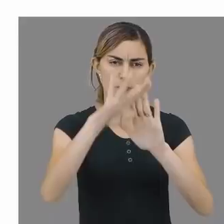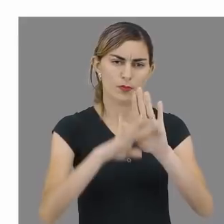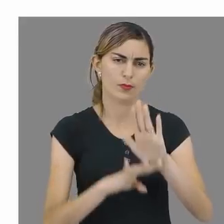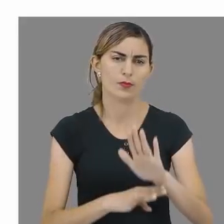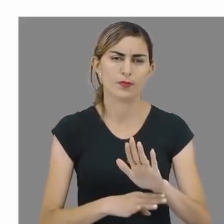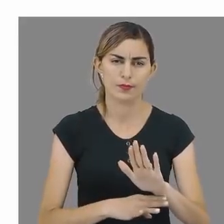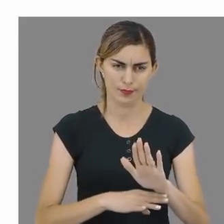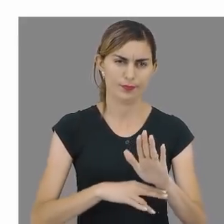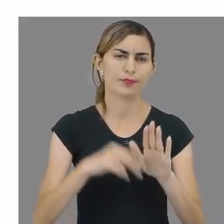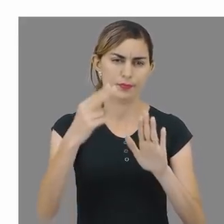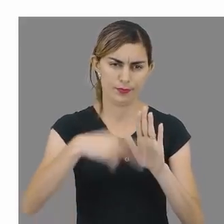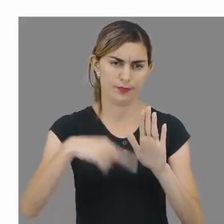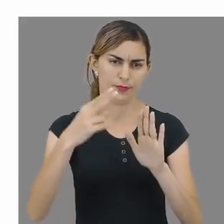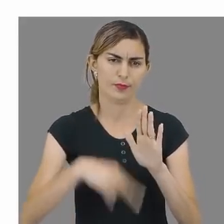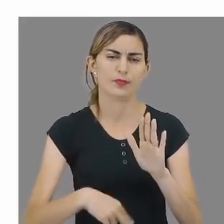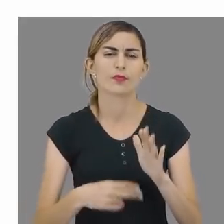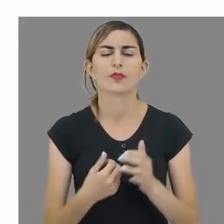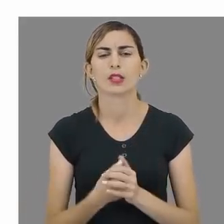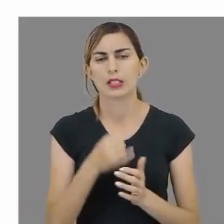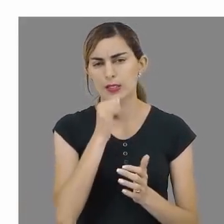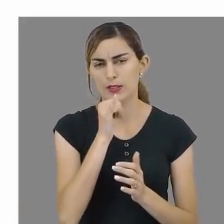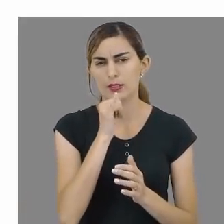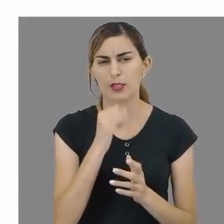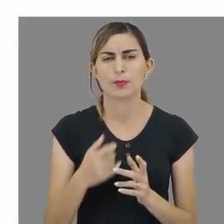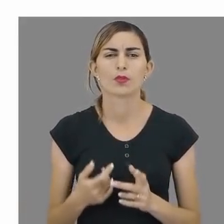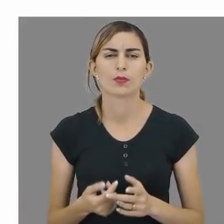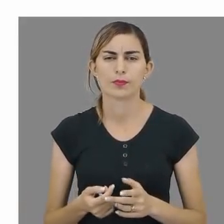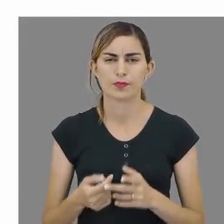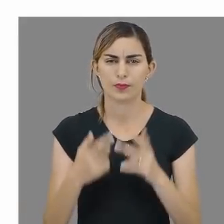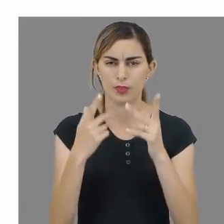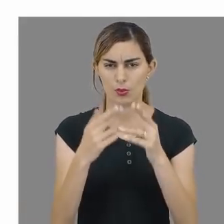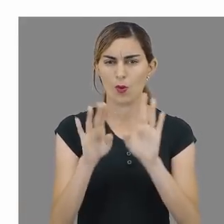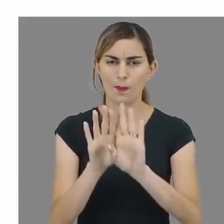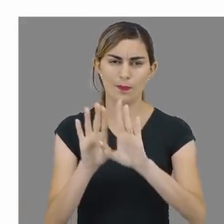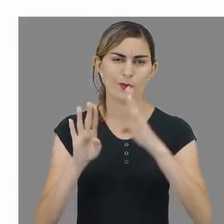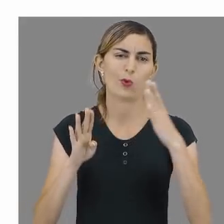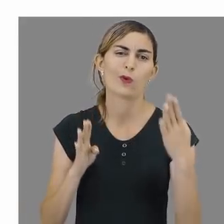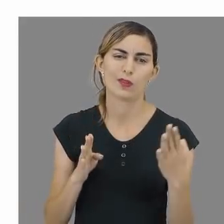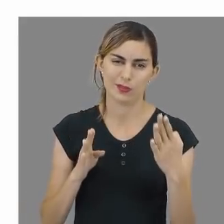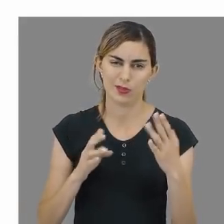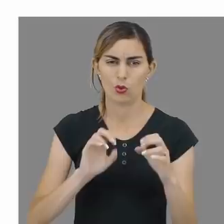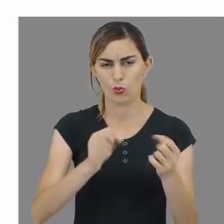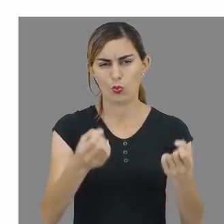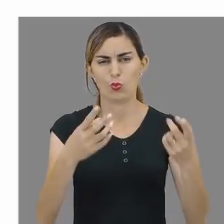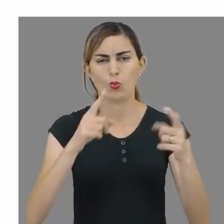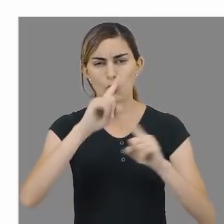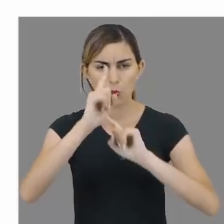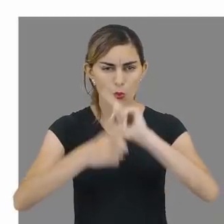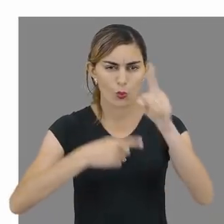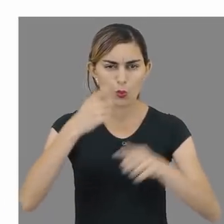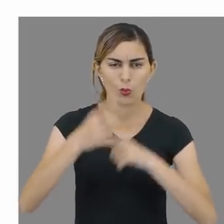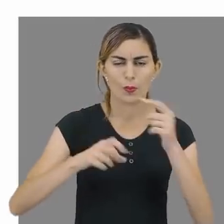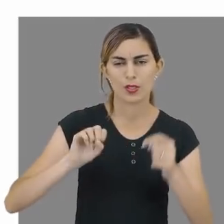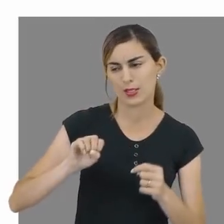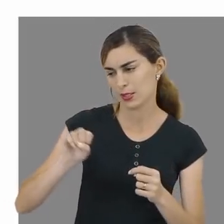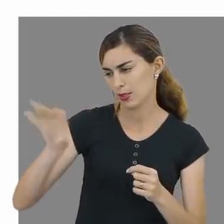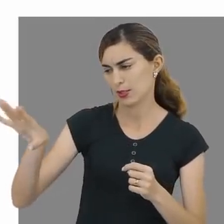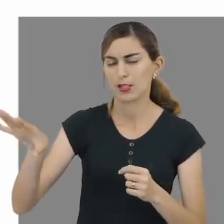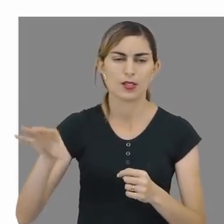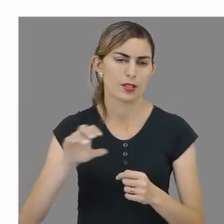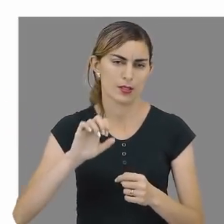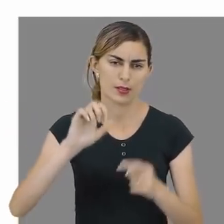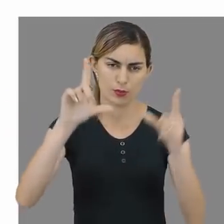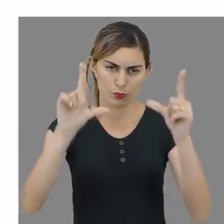de comando leia no Portugal, como exemplo, ou através do comando escreva, que é o de saída